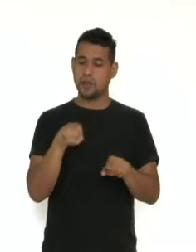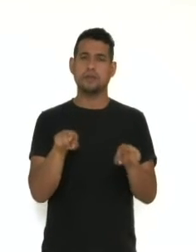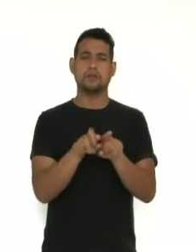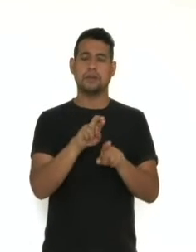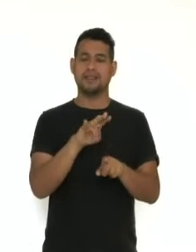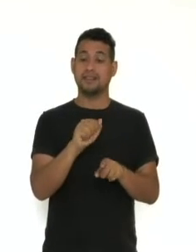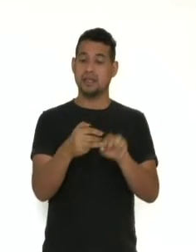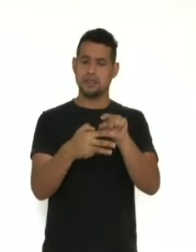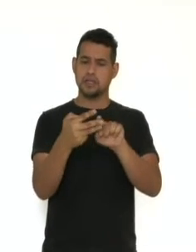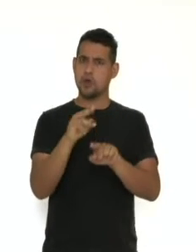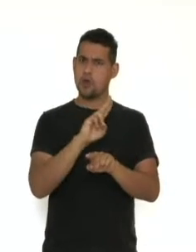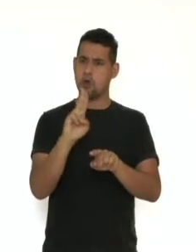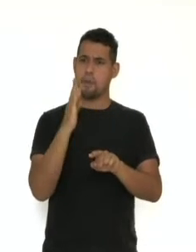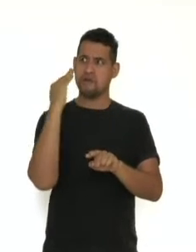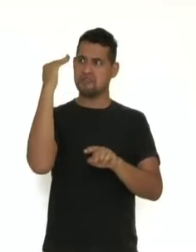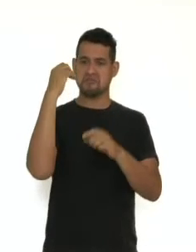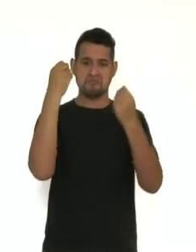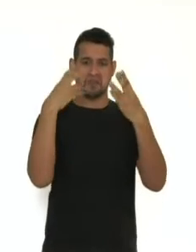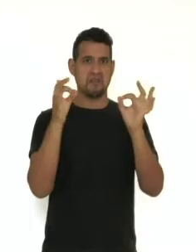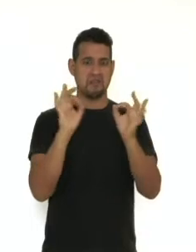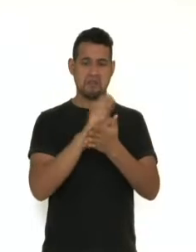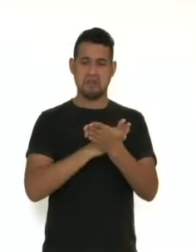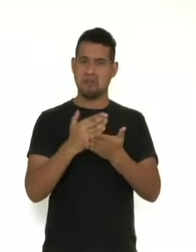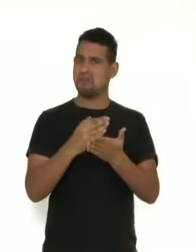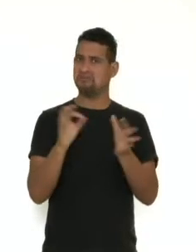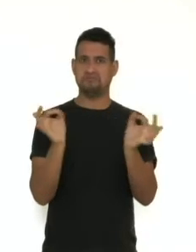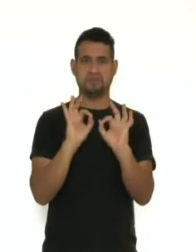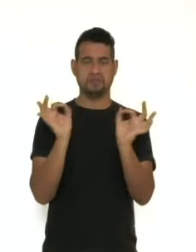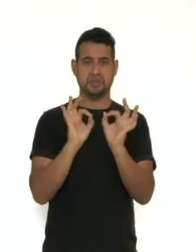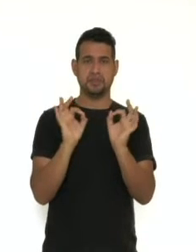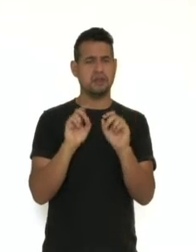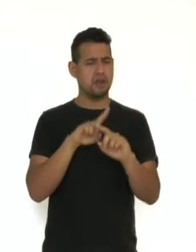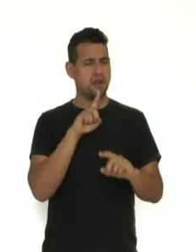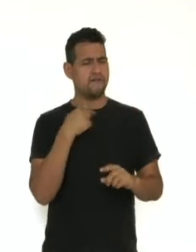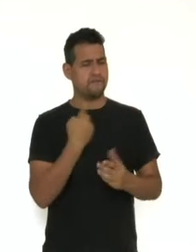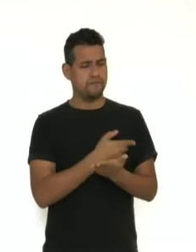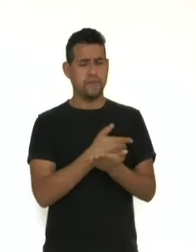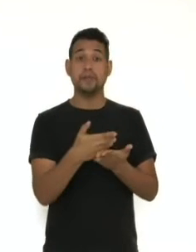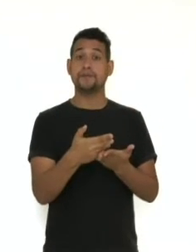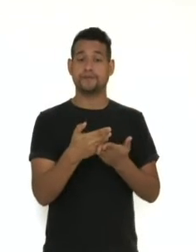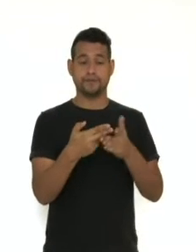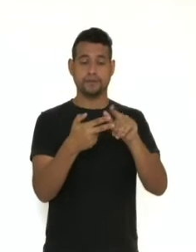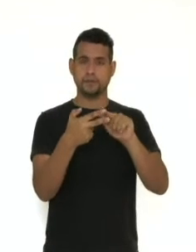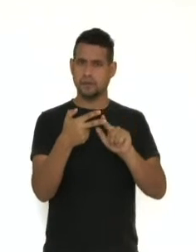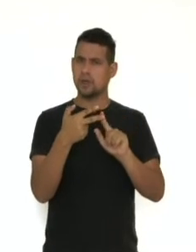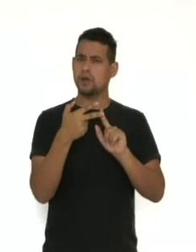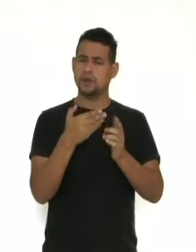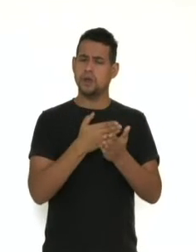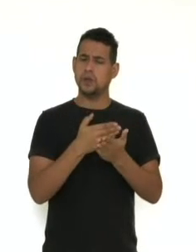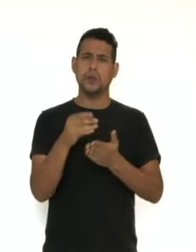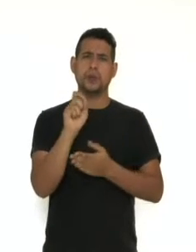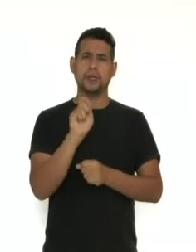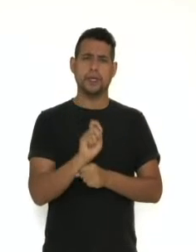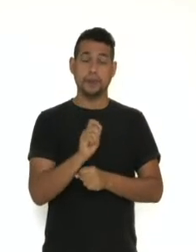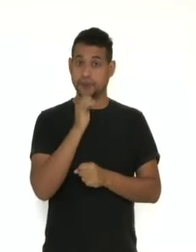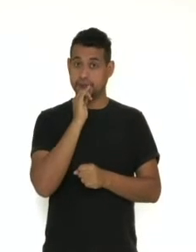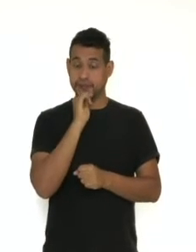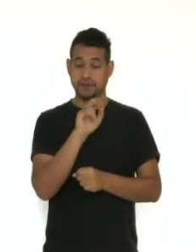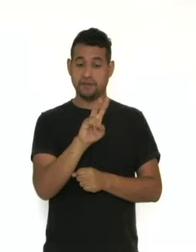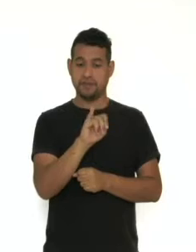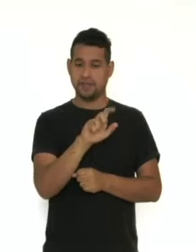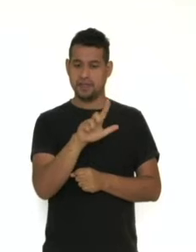nomes, uma aventura e nenhuma explicação das origens. Vamos a ela. Os 2 primeiros, então,